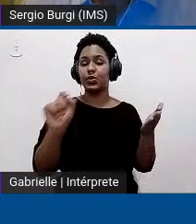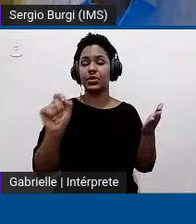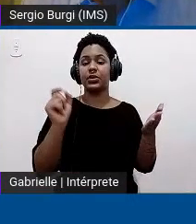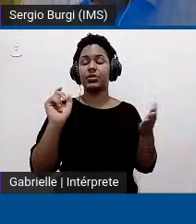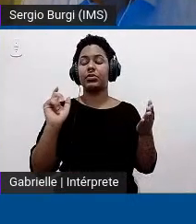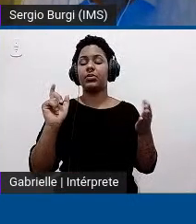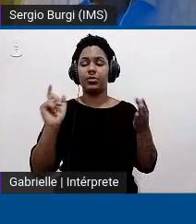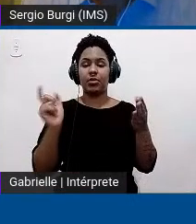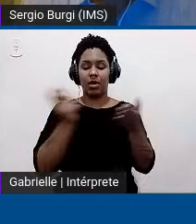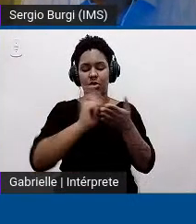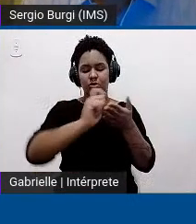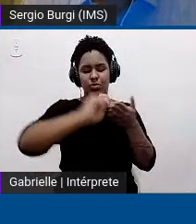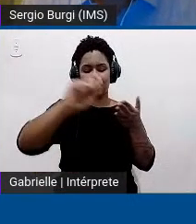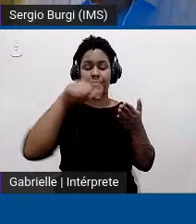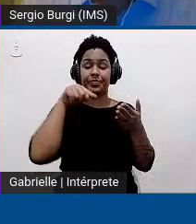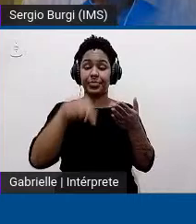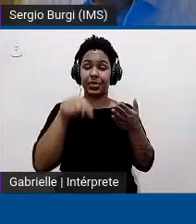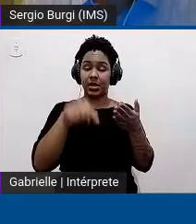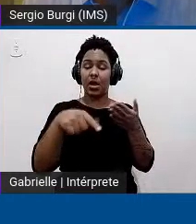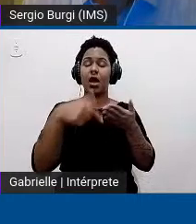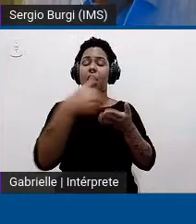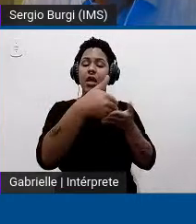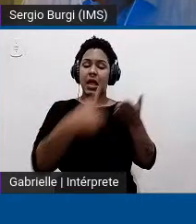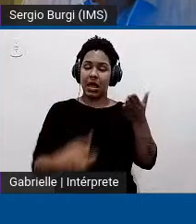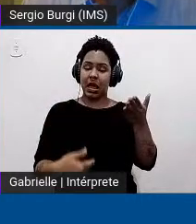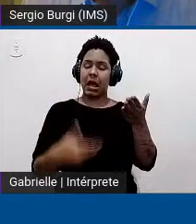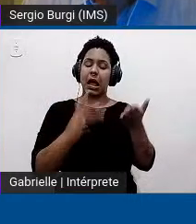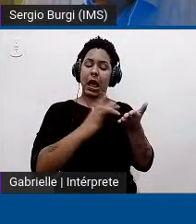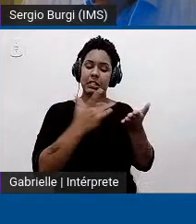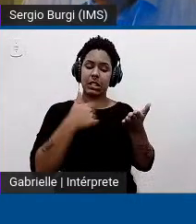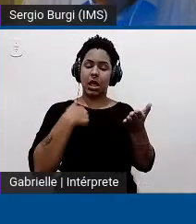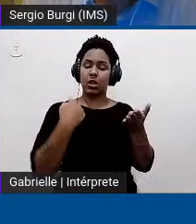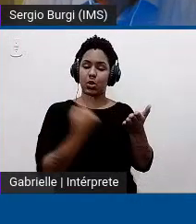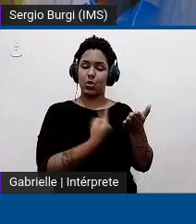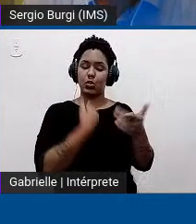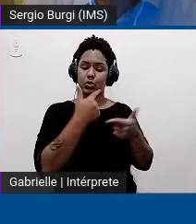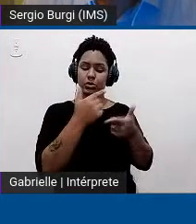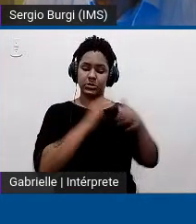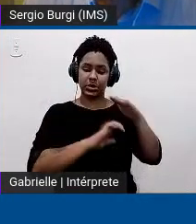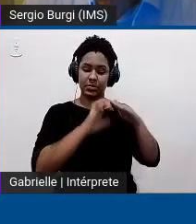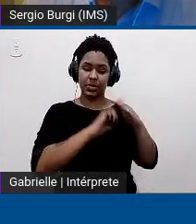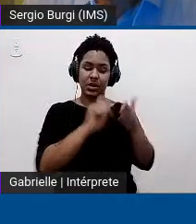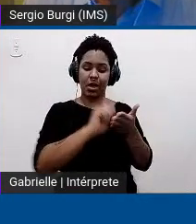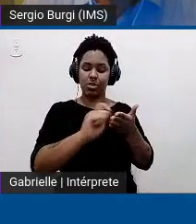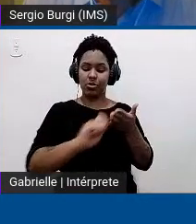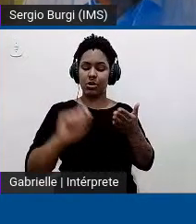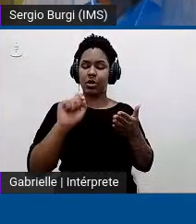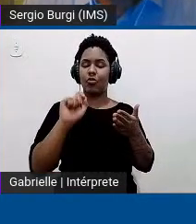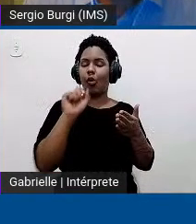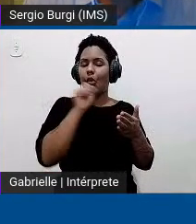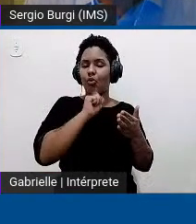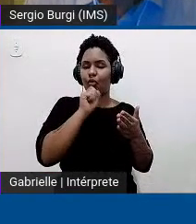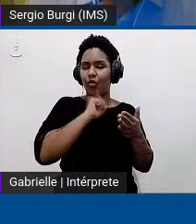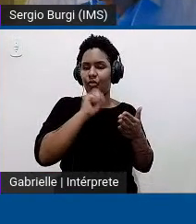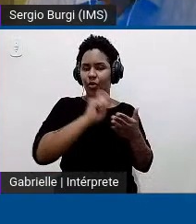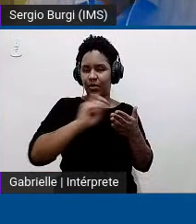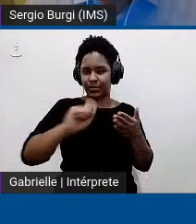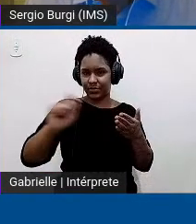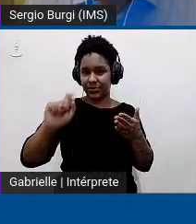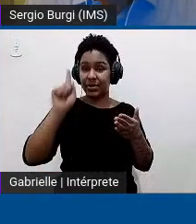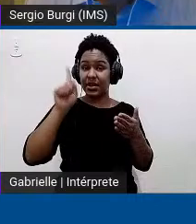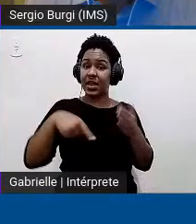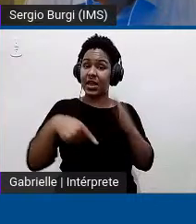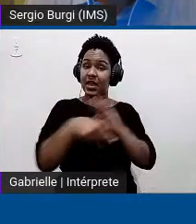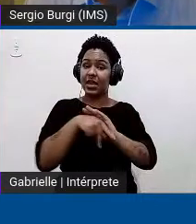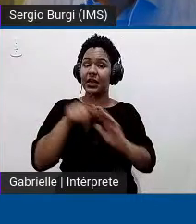anotação: esse catálogo de nossa firma está anotado por vovô, né? Essa é uma anotação